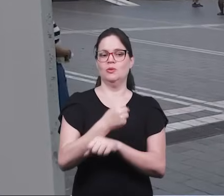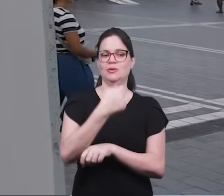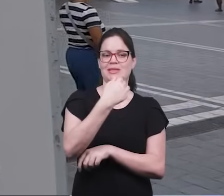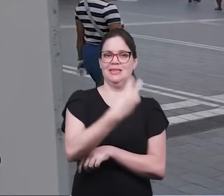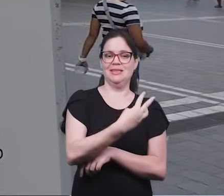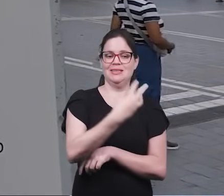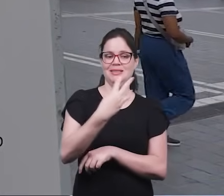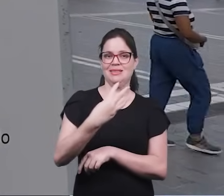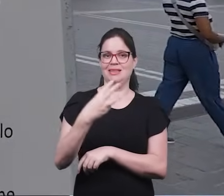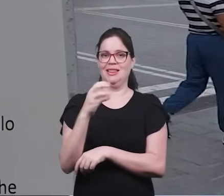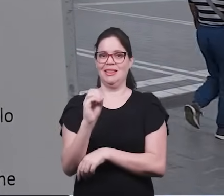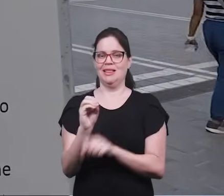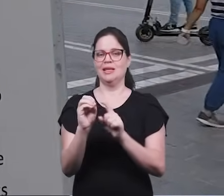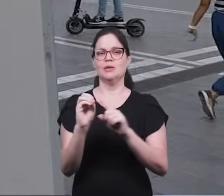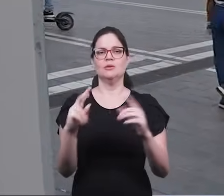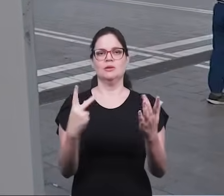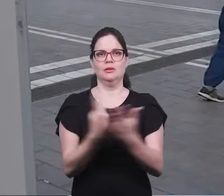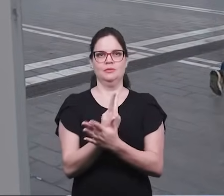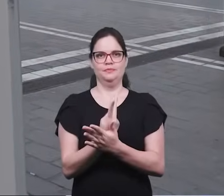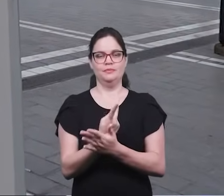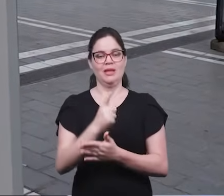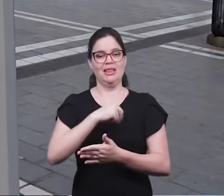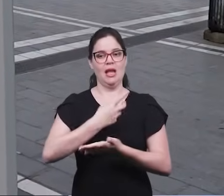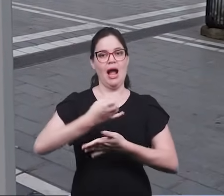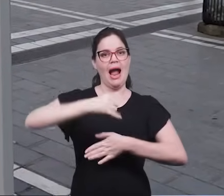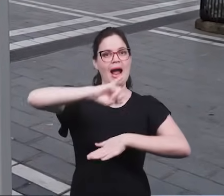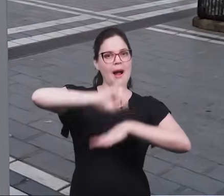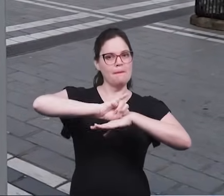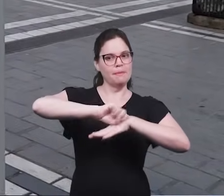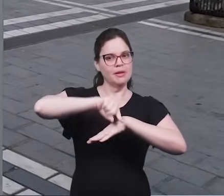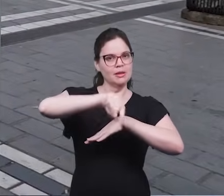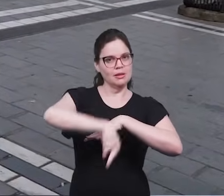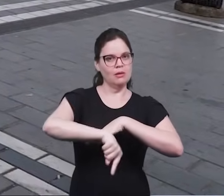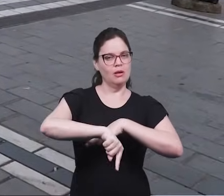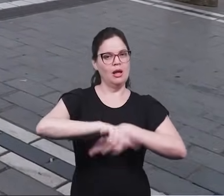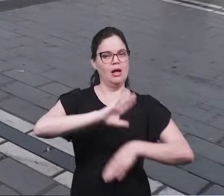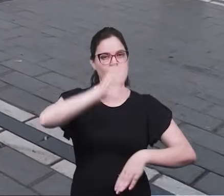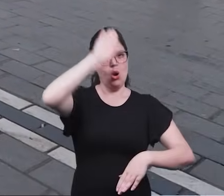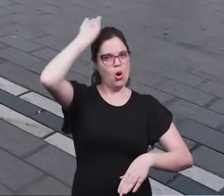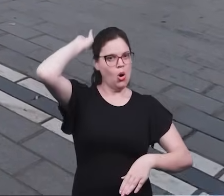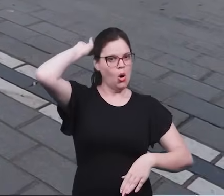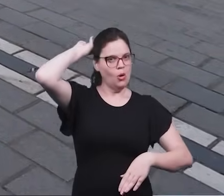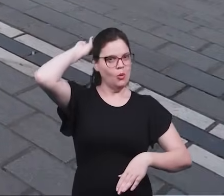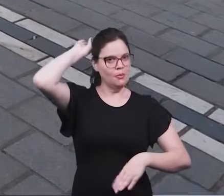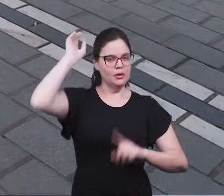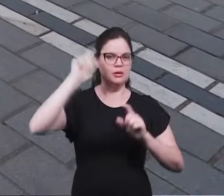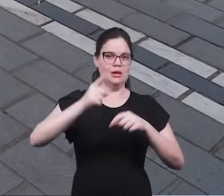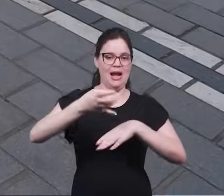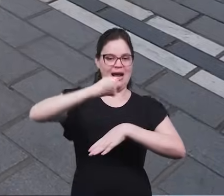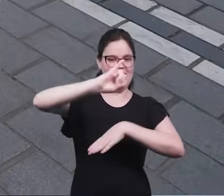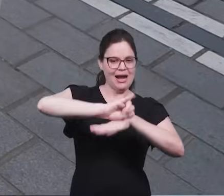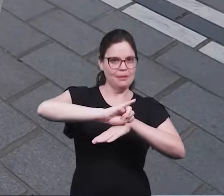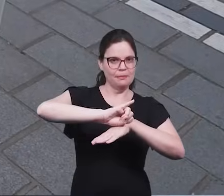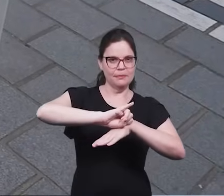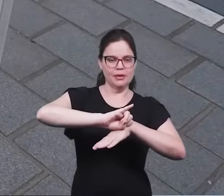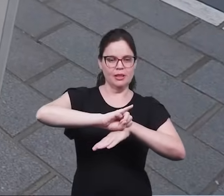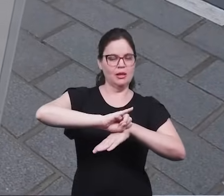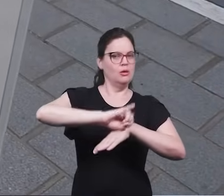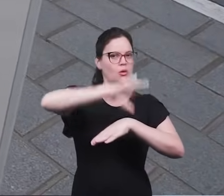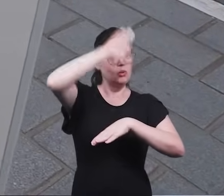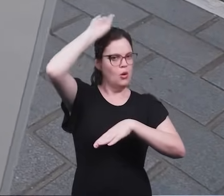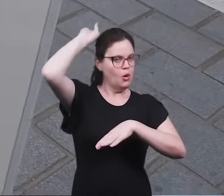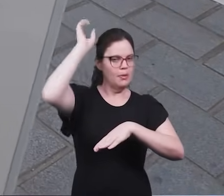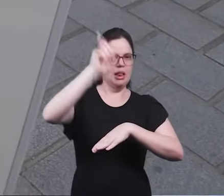muito importante. Ele mudou a capital do Império Romano para Constantinopla, atual